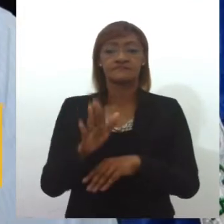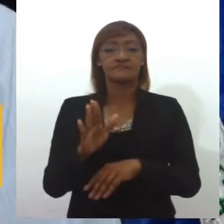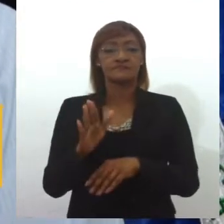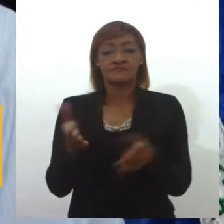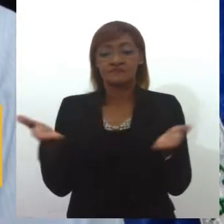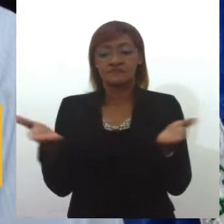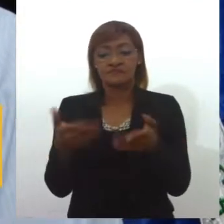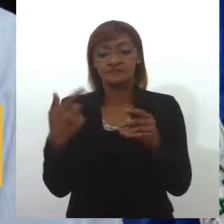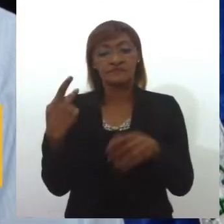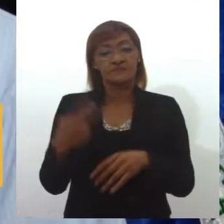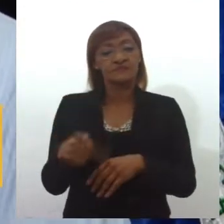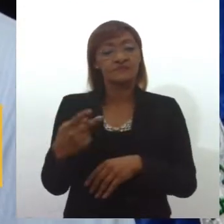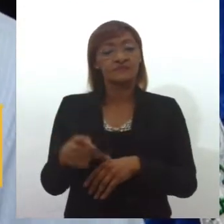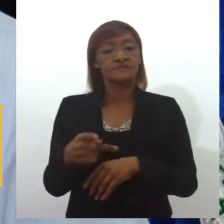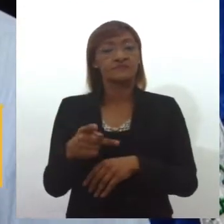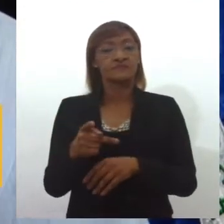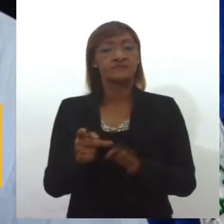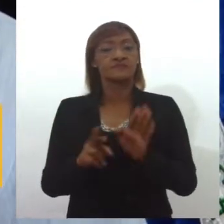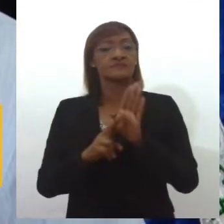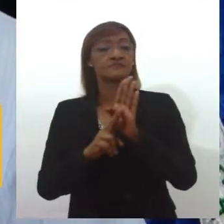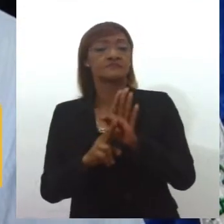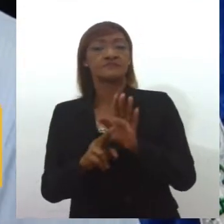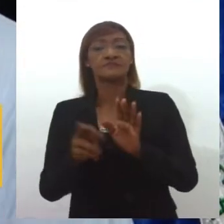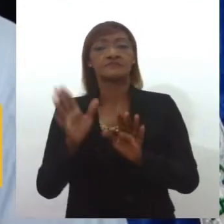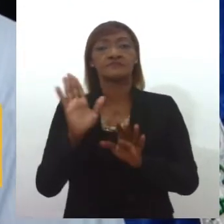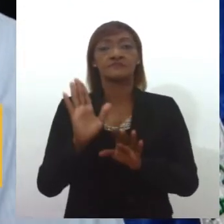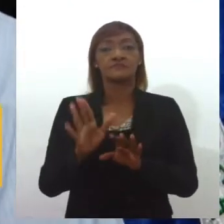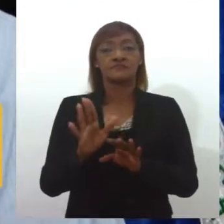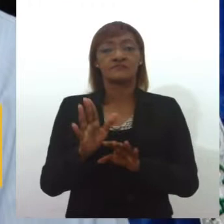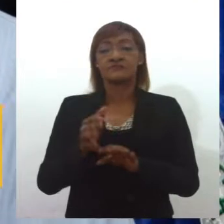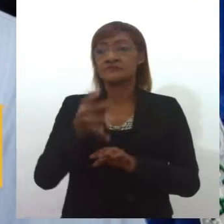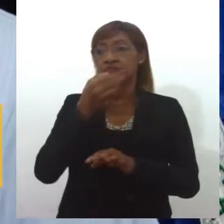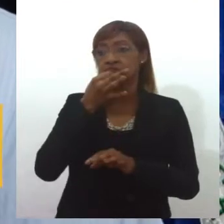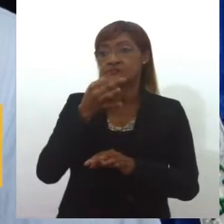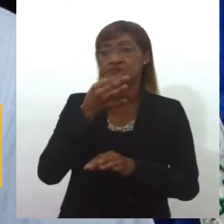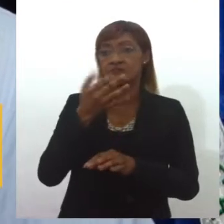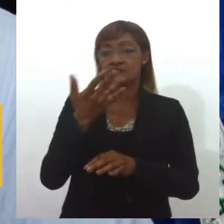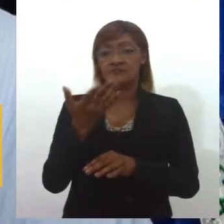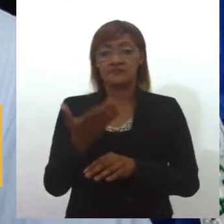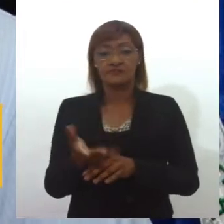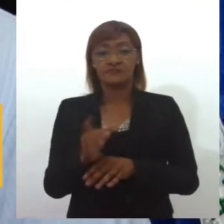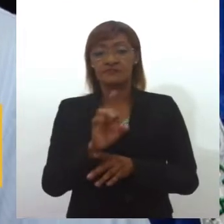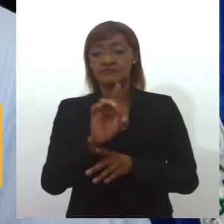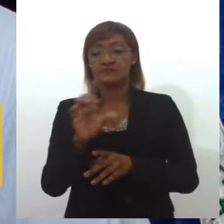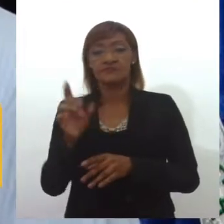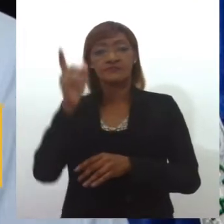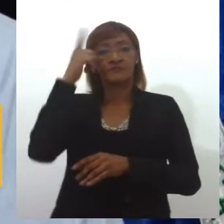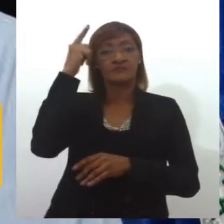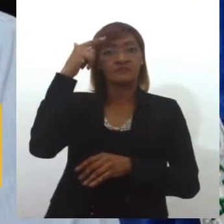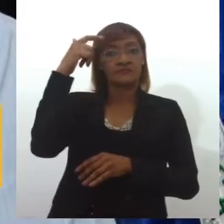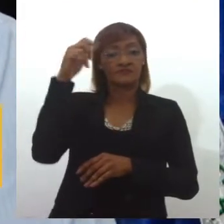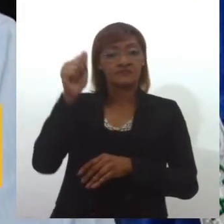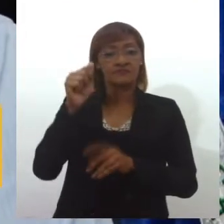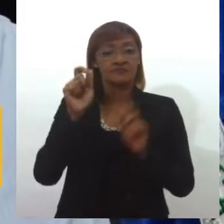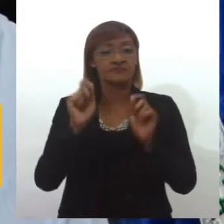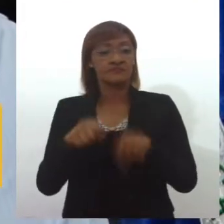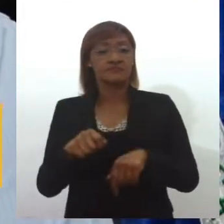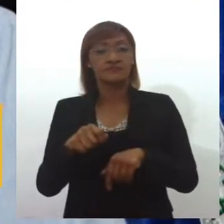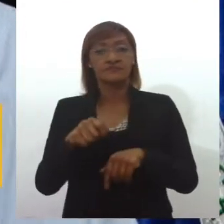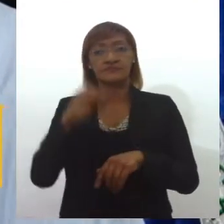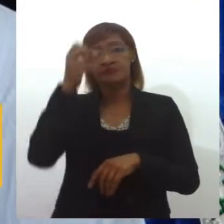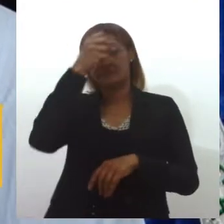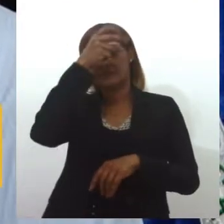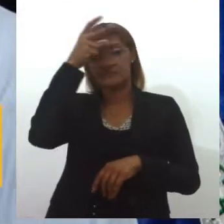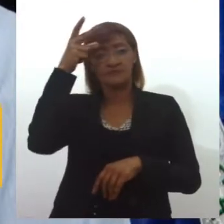local, apresentando sugestões às autoridades, sejam elas estaduais ou de todos os